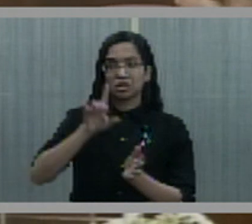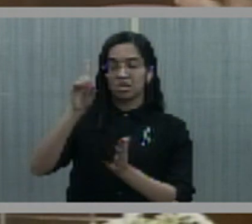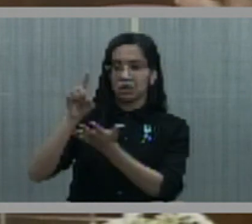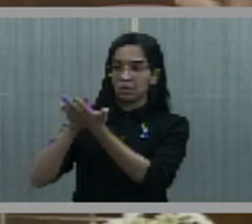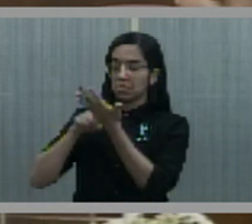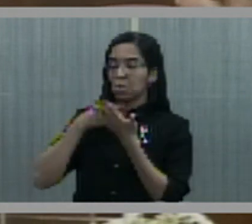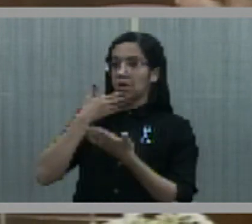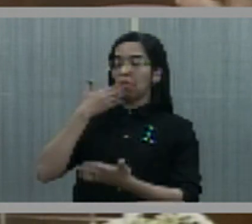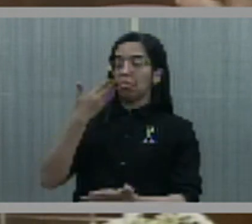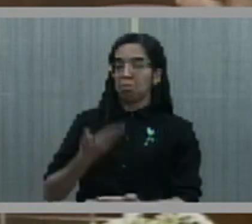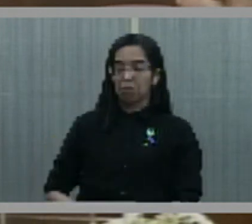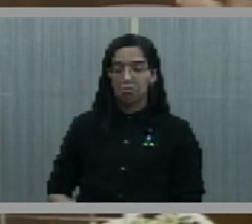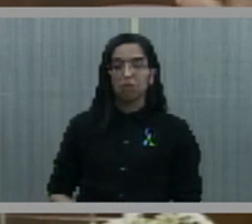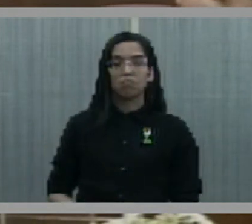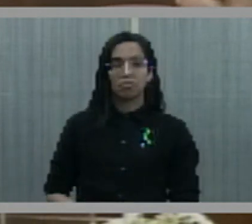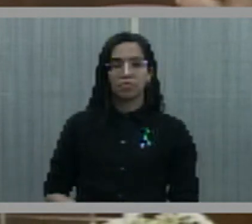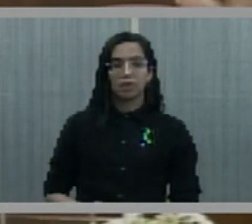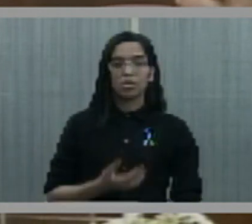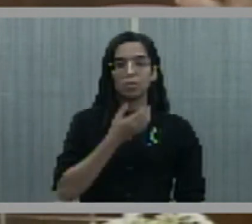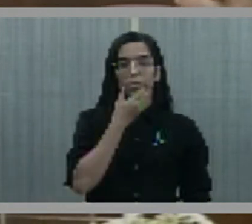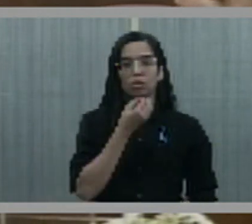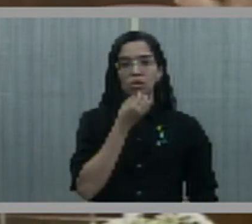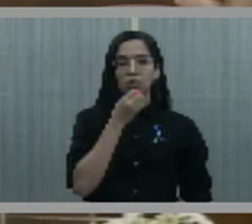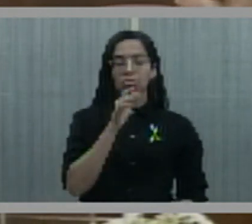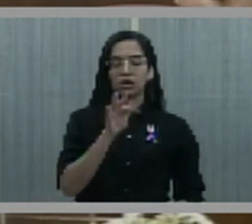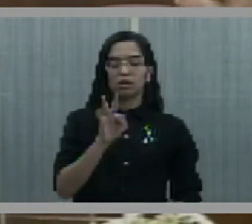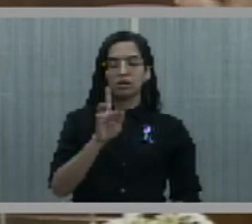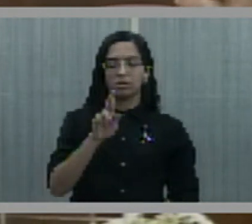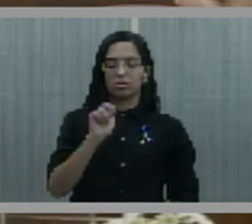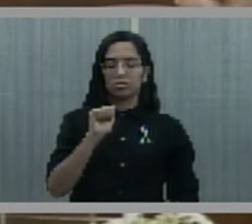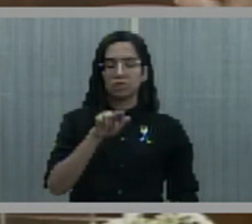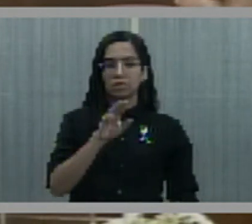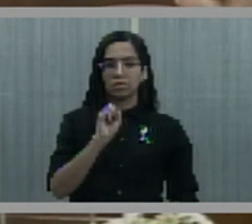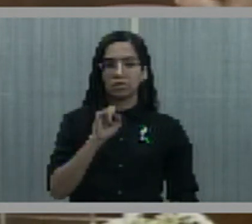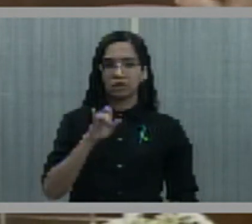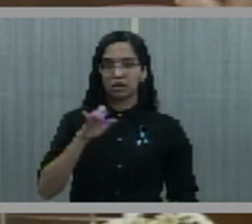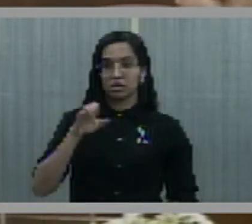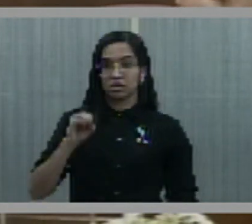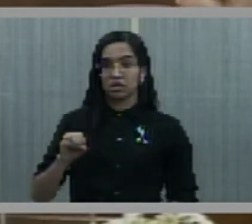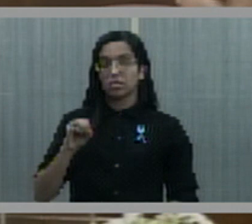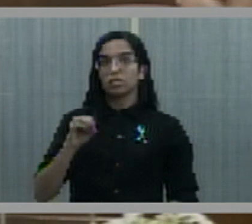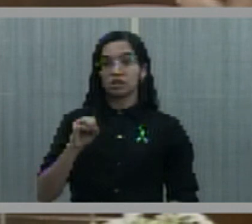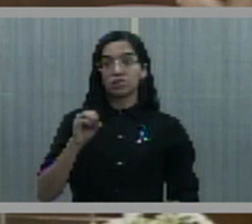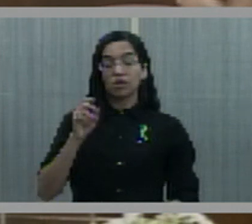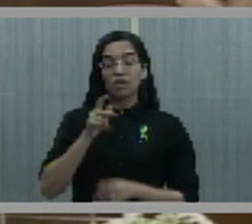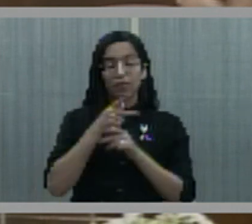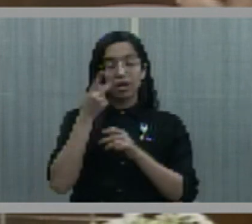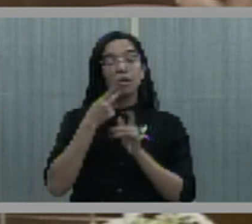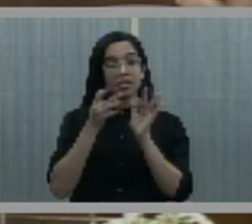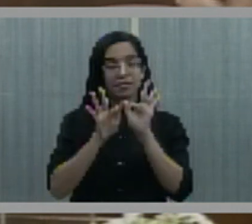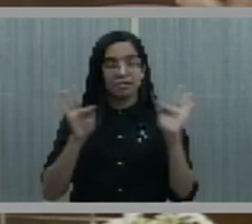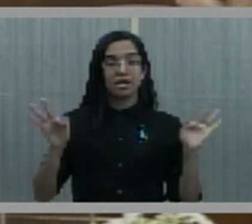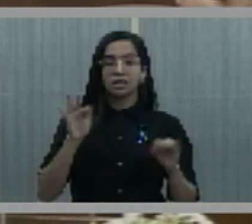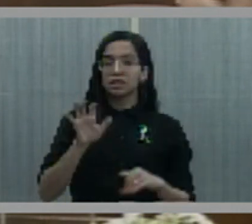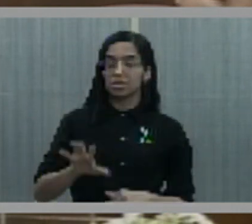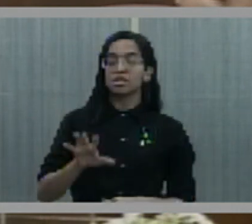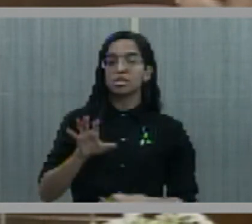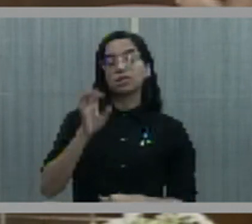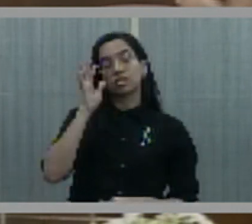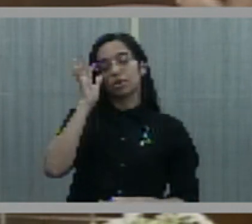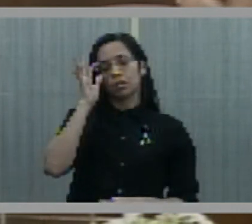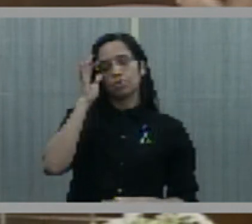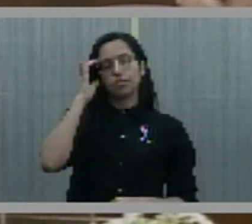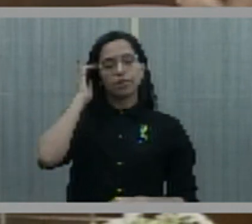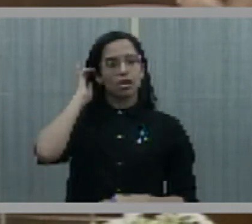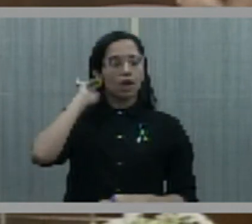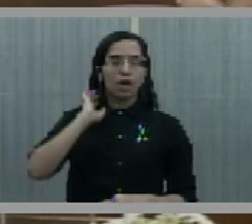o papado em 2013. Minha nomeação foi uma das primeiras do seu mandato. E essas palavras, um consolo